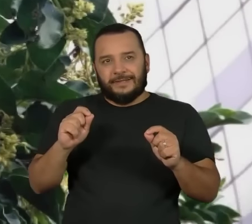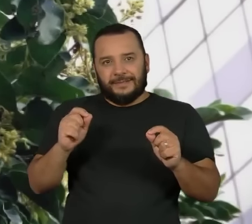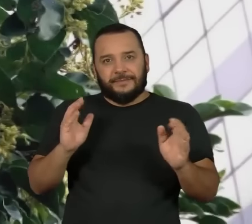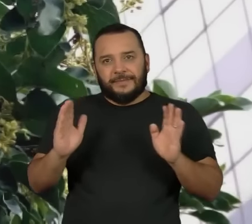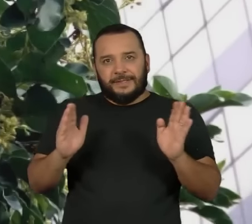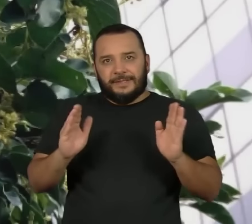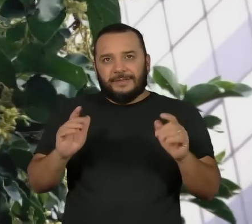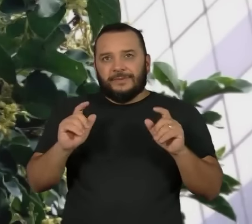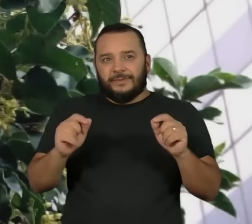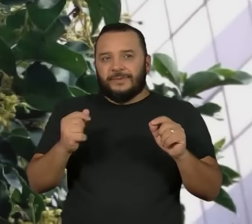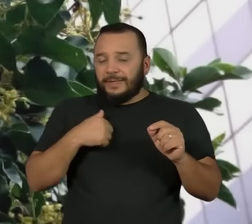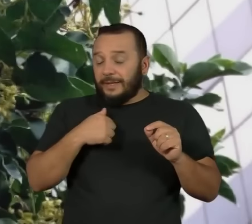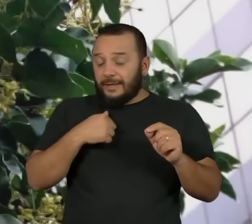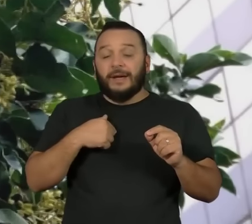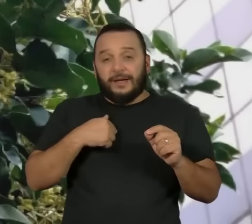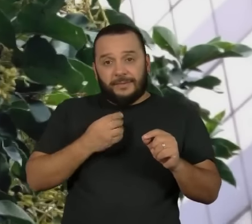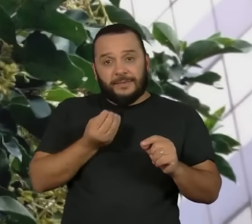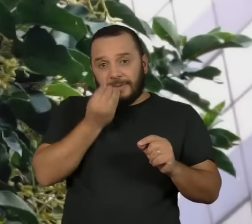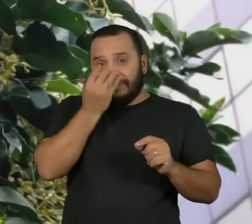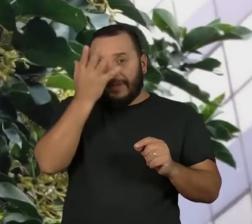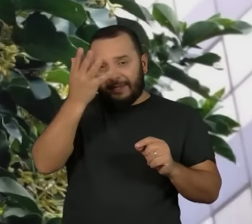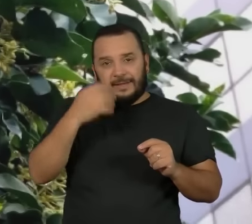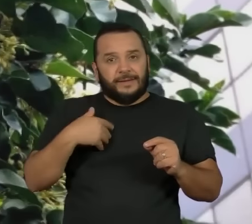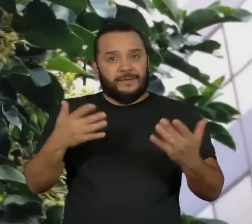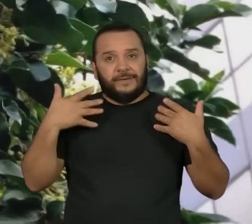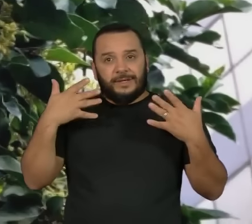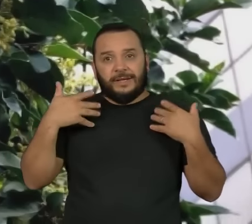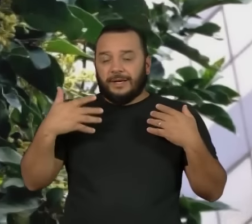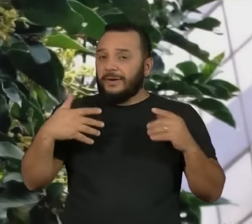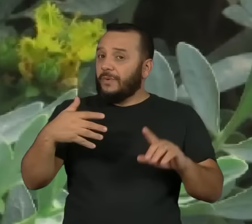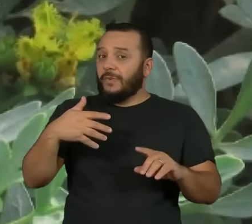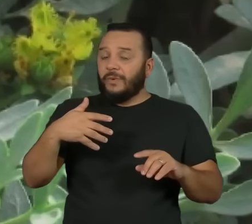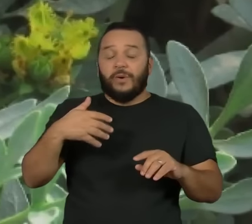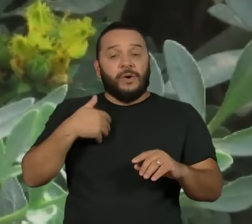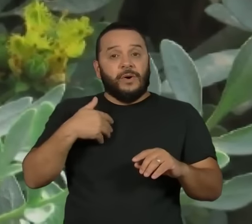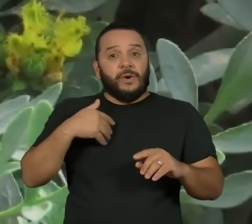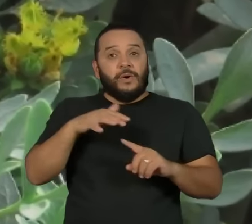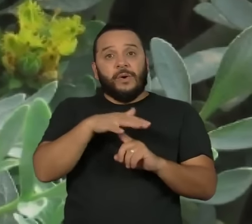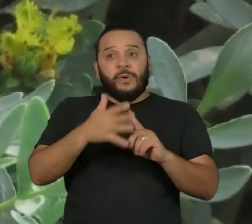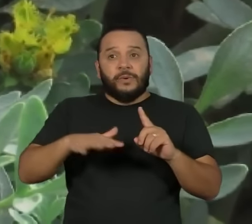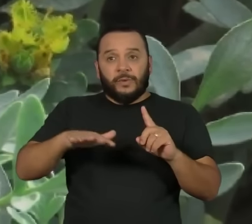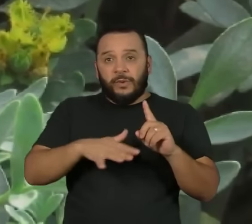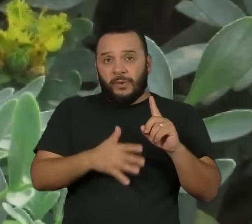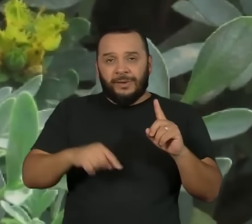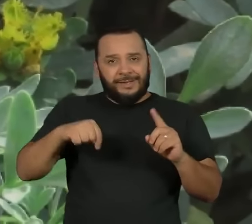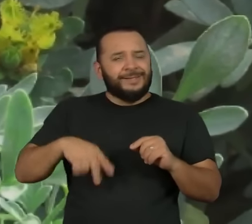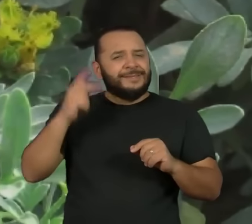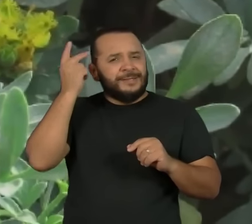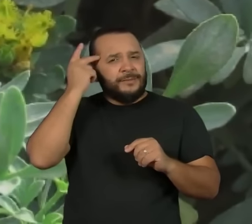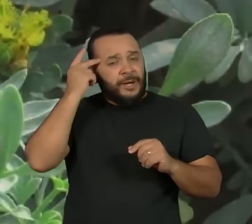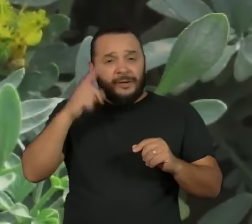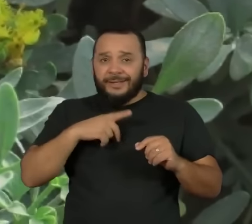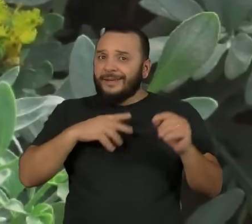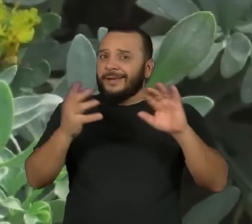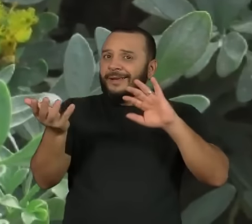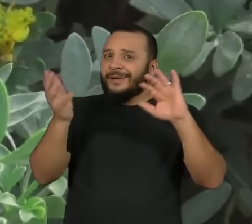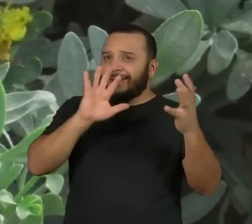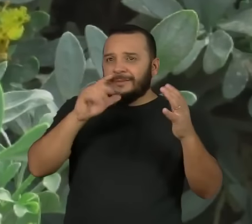primavera, verão, no outono. O São Paulo, ela está numa área de transição, né? Então é